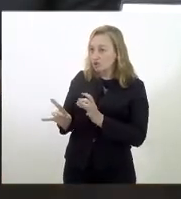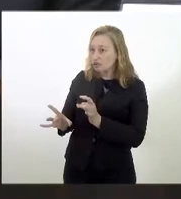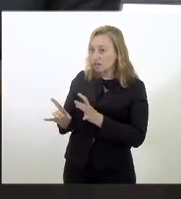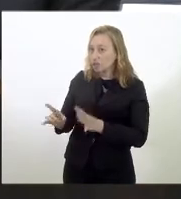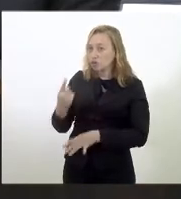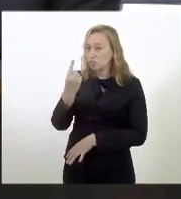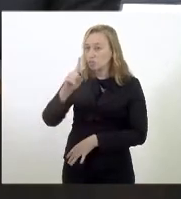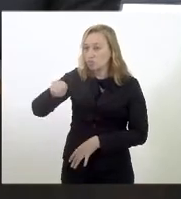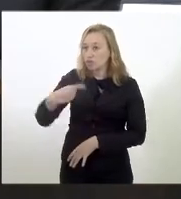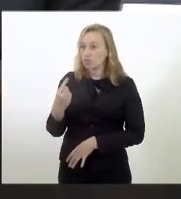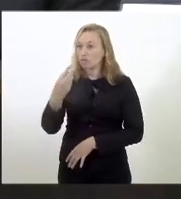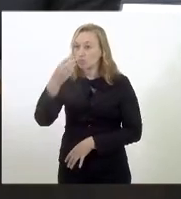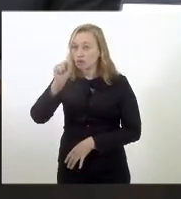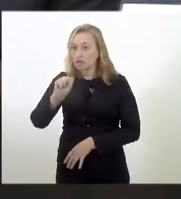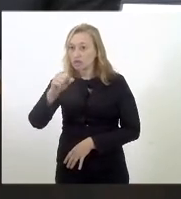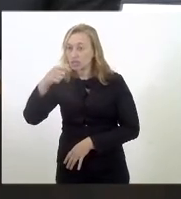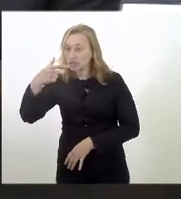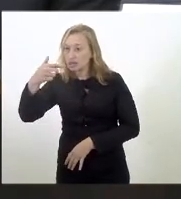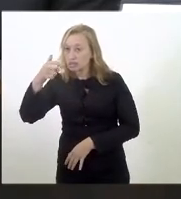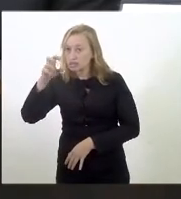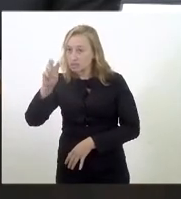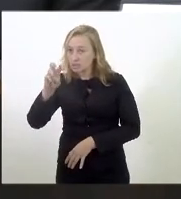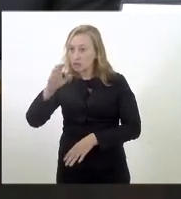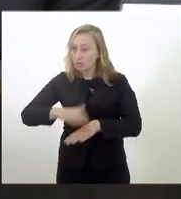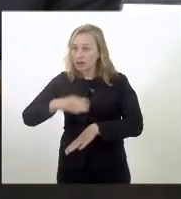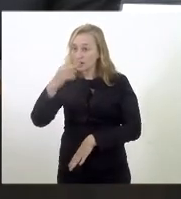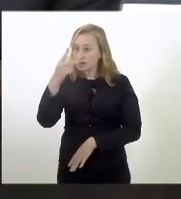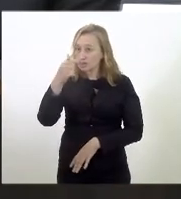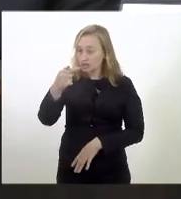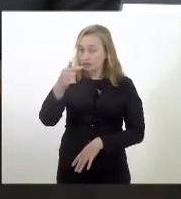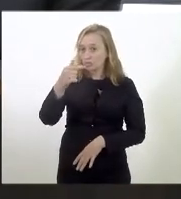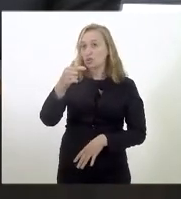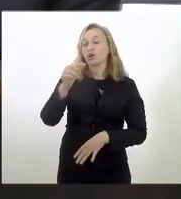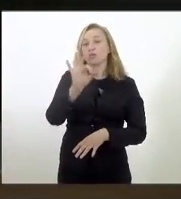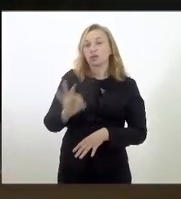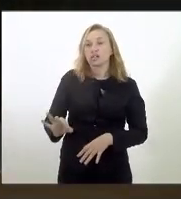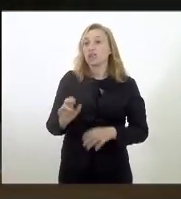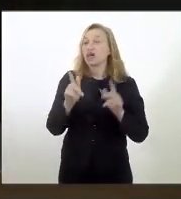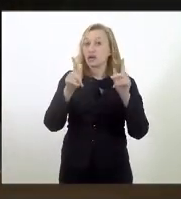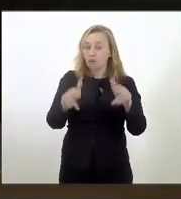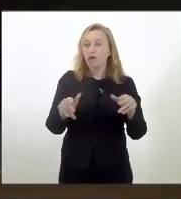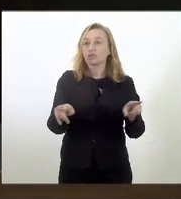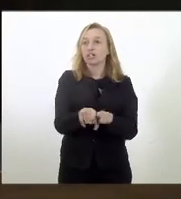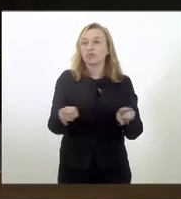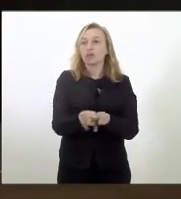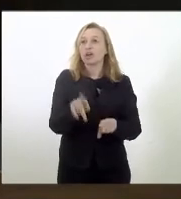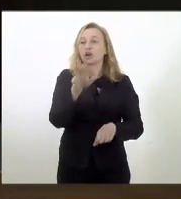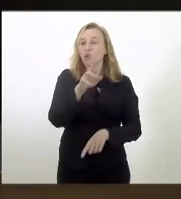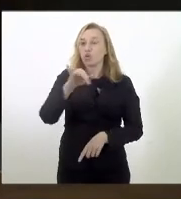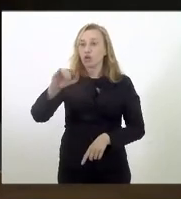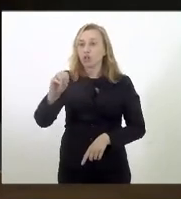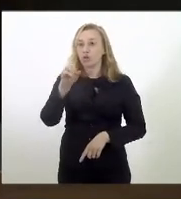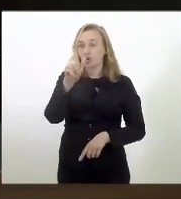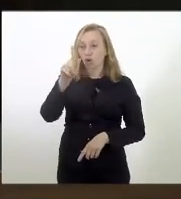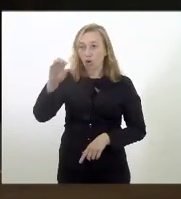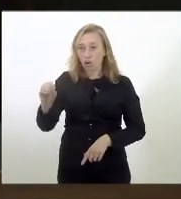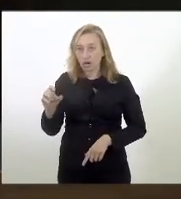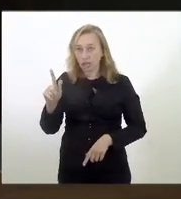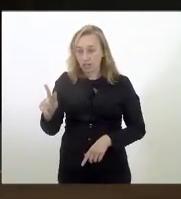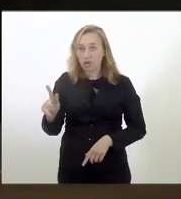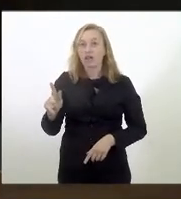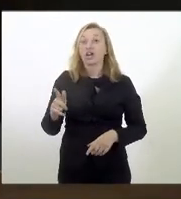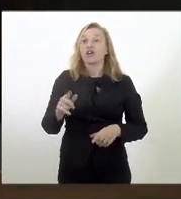1,85% mais 7%. E foi assim também com o Rio Log, quando discutimos, fizemos 4, 5 audiências